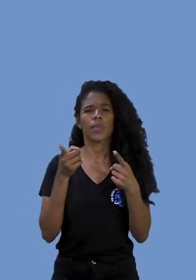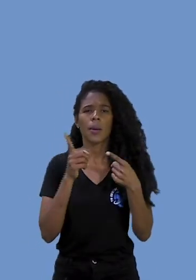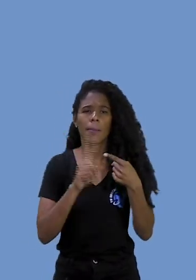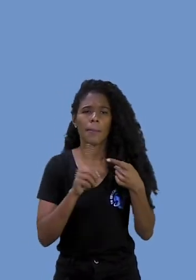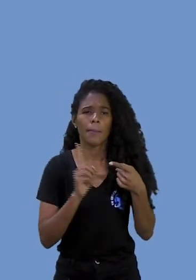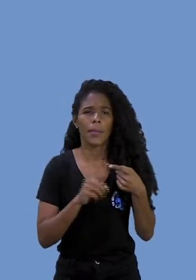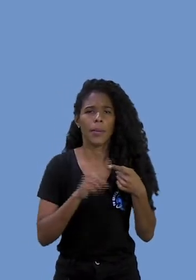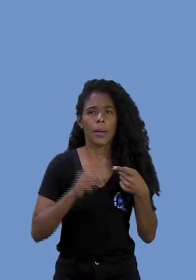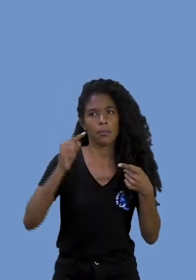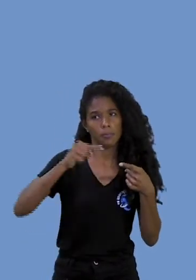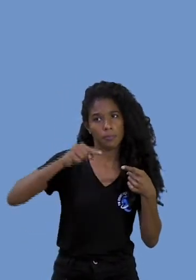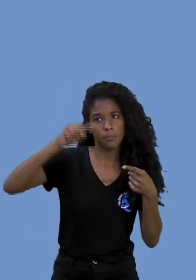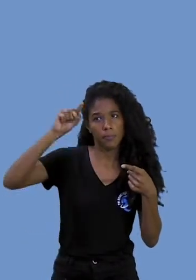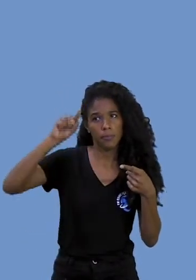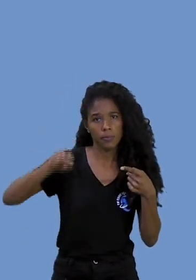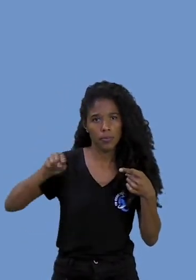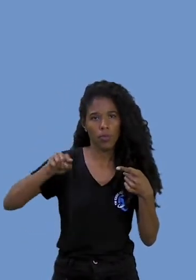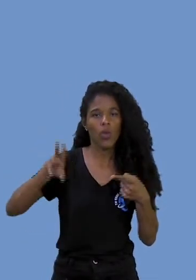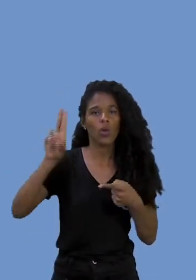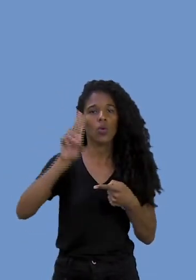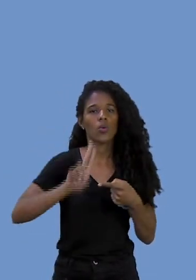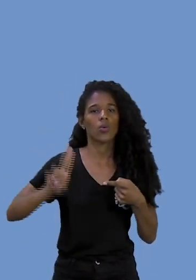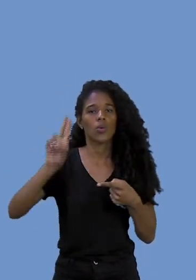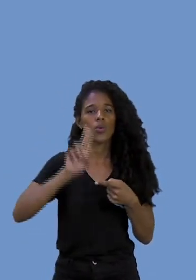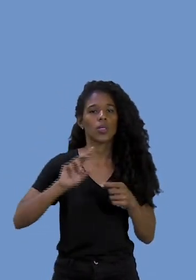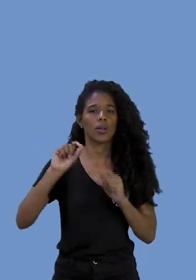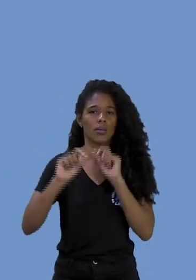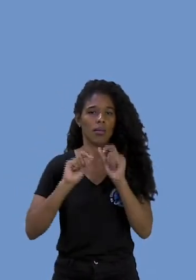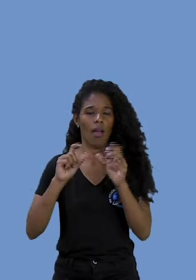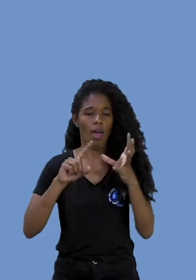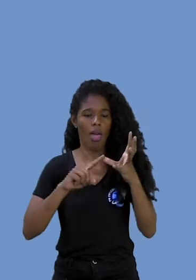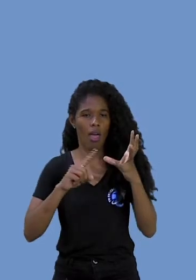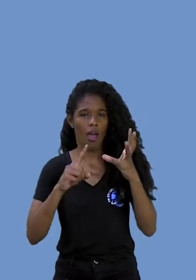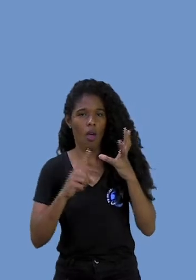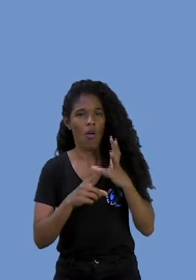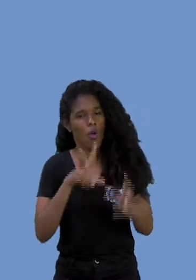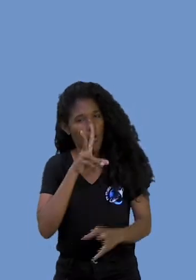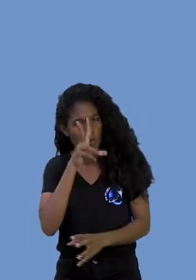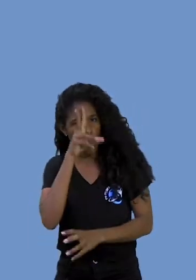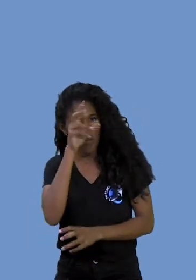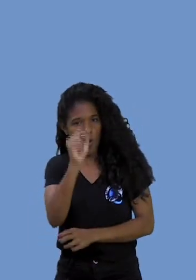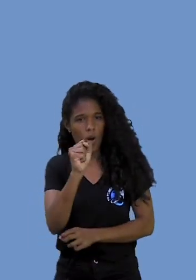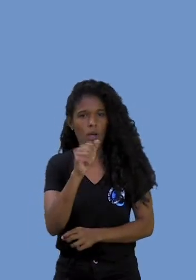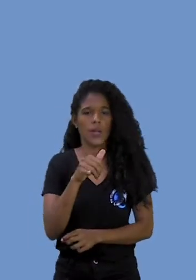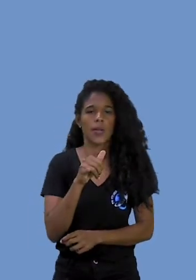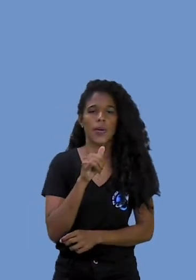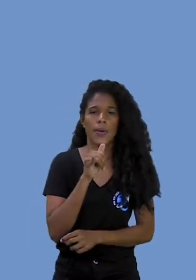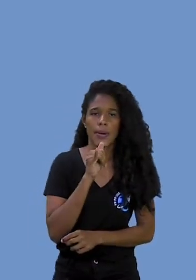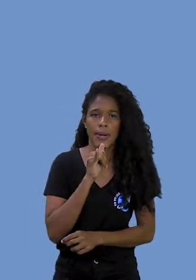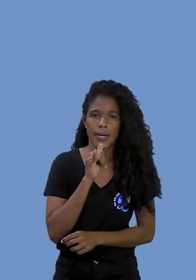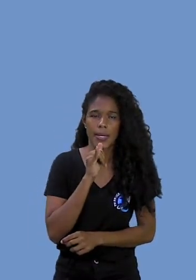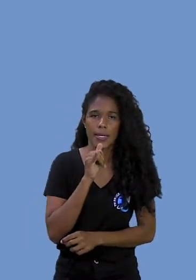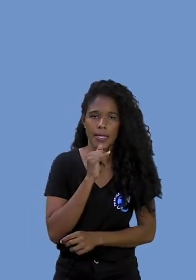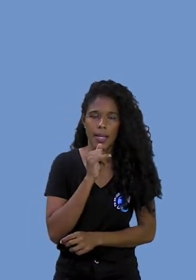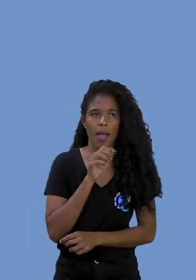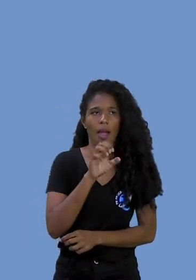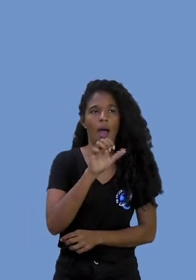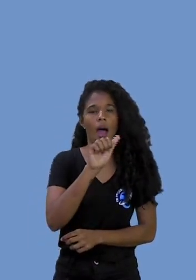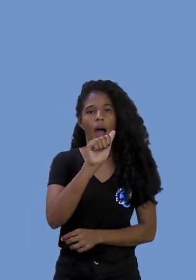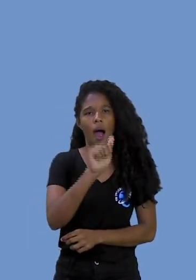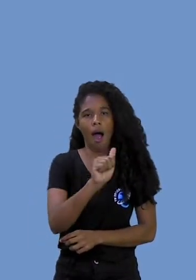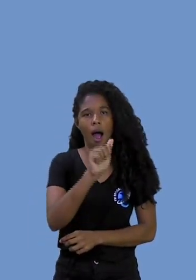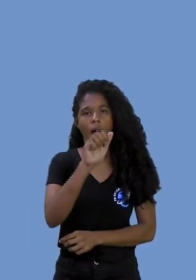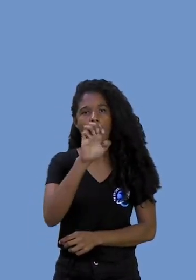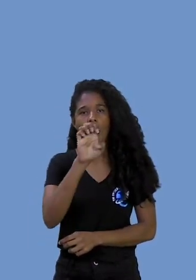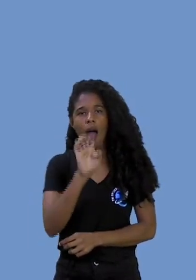e semifechadas, como o A, o E e o O. Exemplos: quando eu falo tâmara, olha só, eu